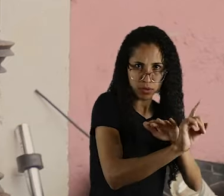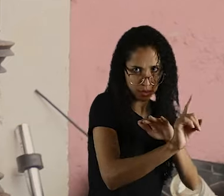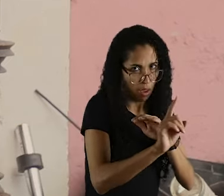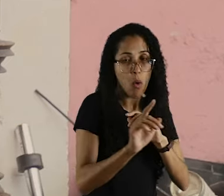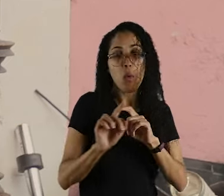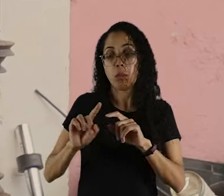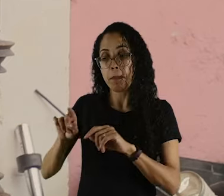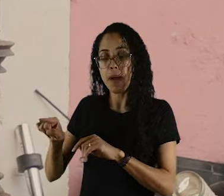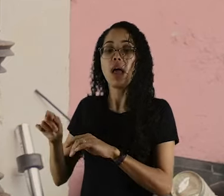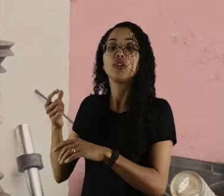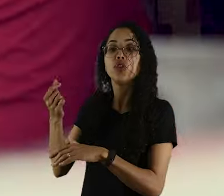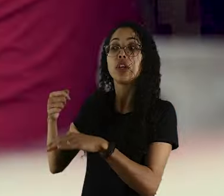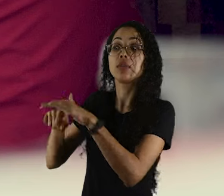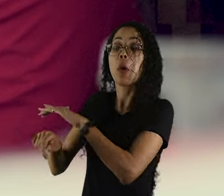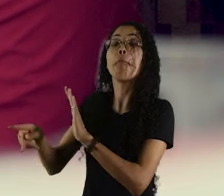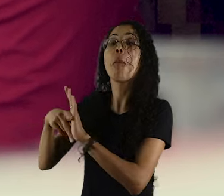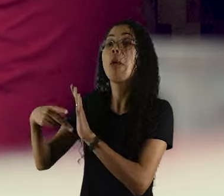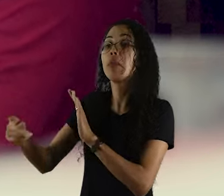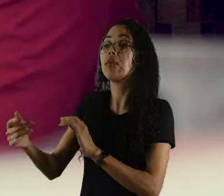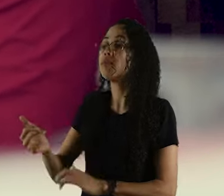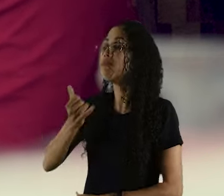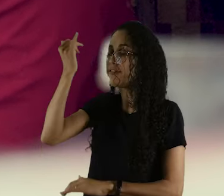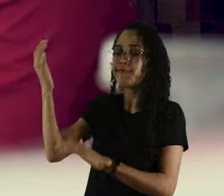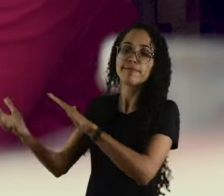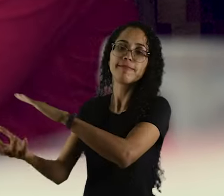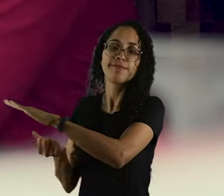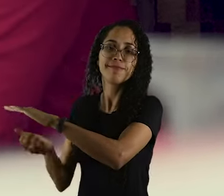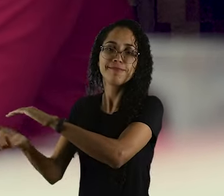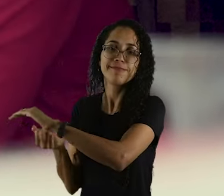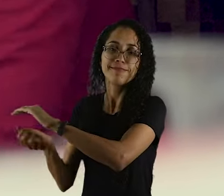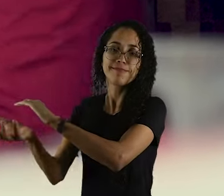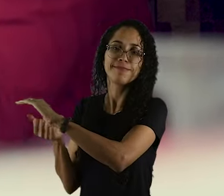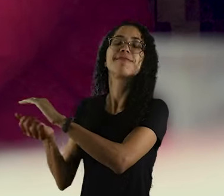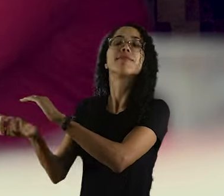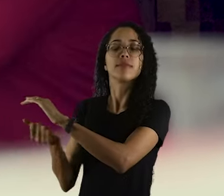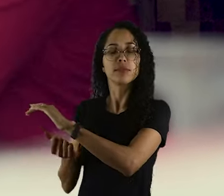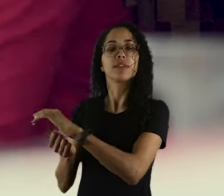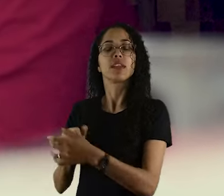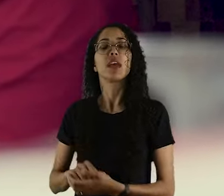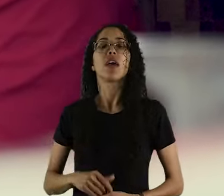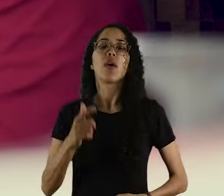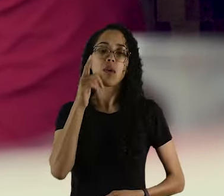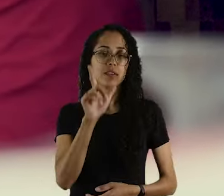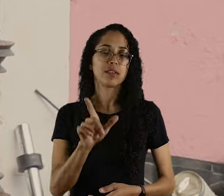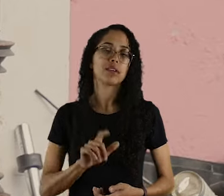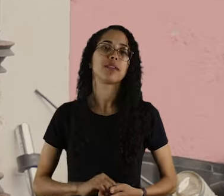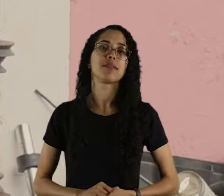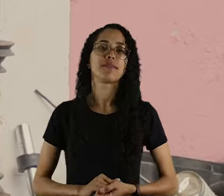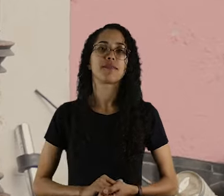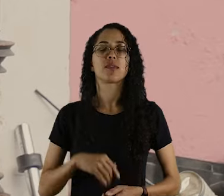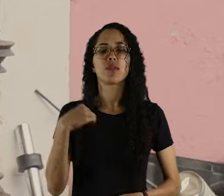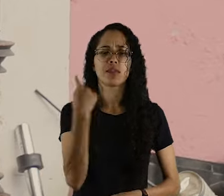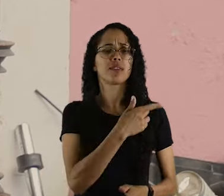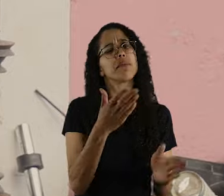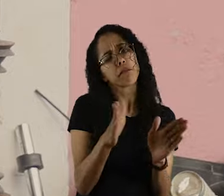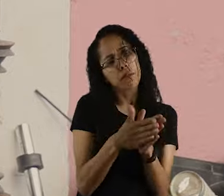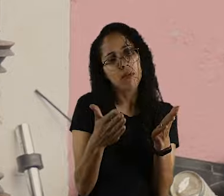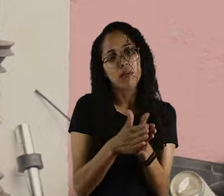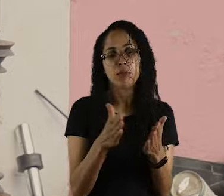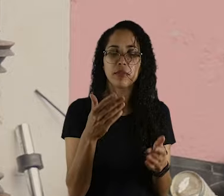todos os meses. E a reserva de emergência, ela cumpriu o seu papel, né? Emergência aconteceu, tinha que ser retirado dela. Pra gente que é um pouquinho mais